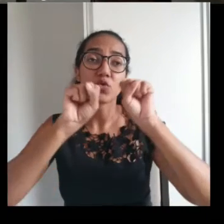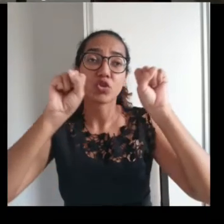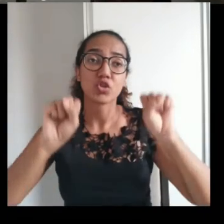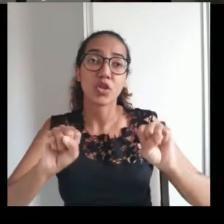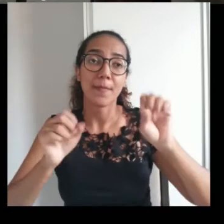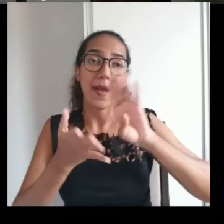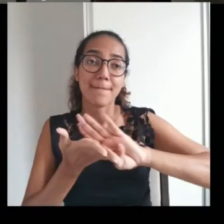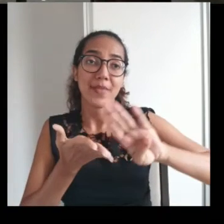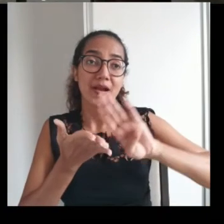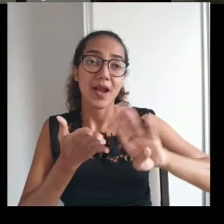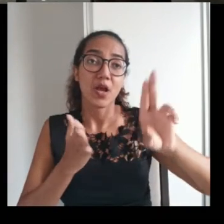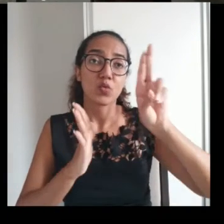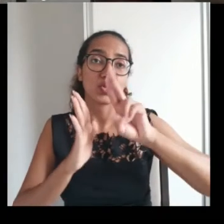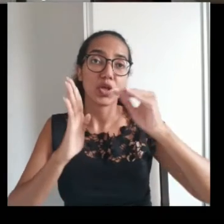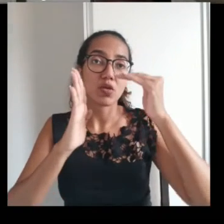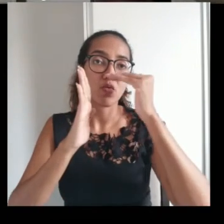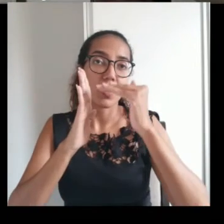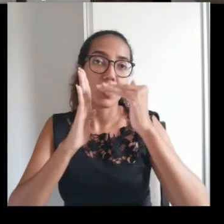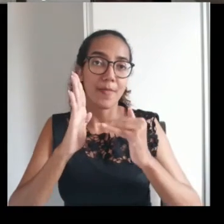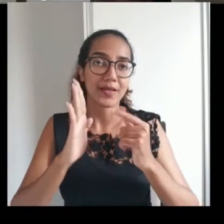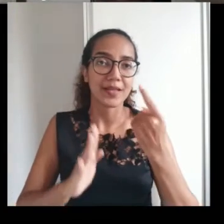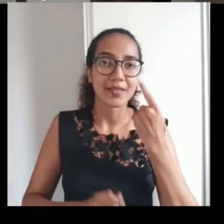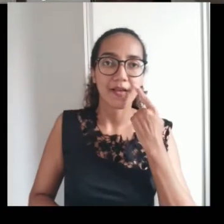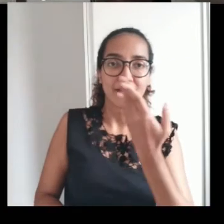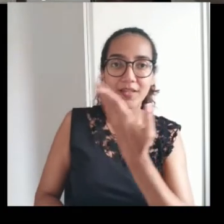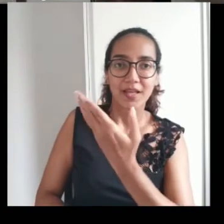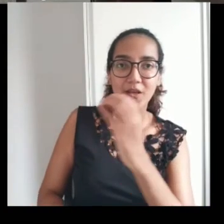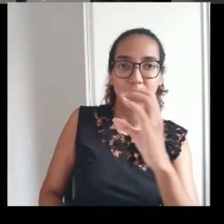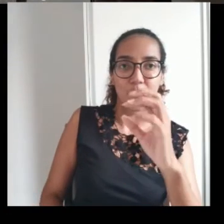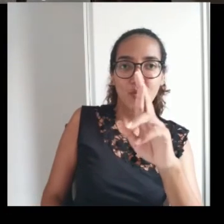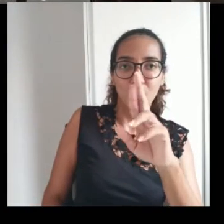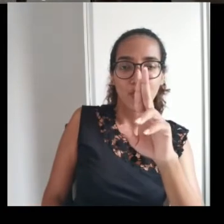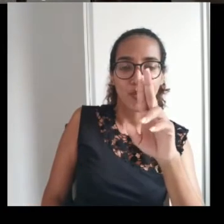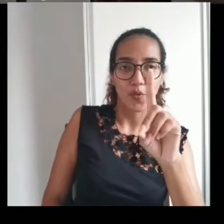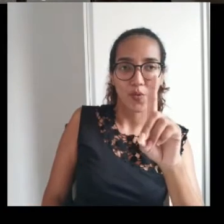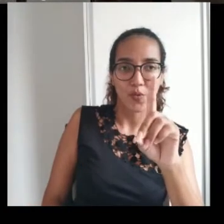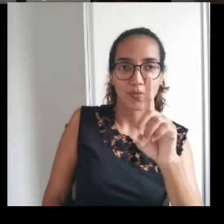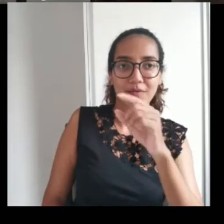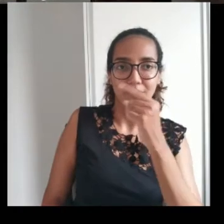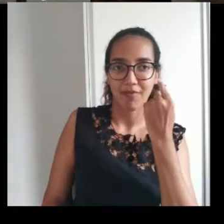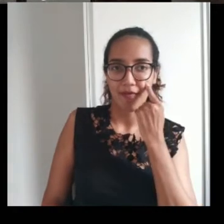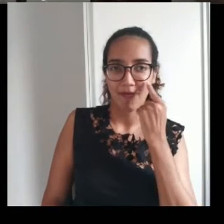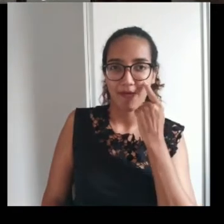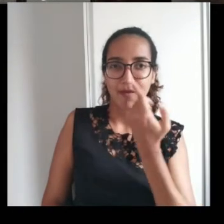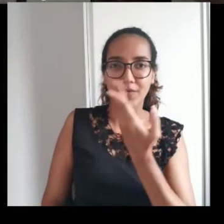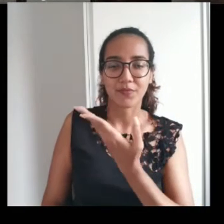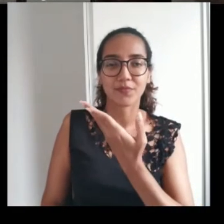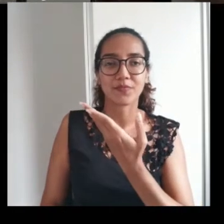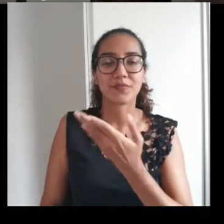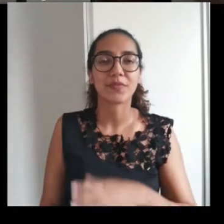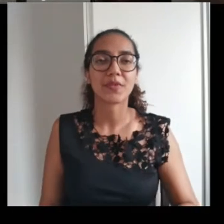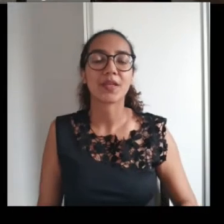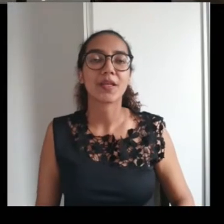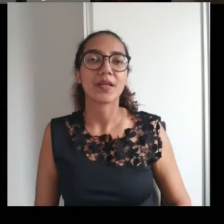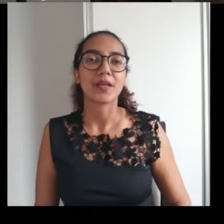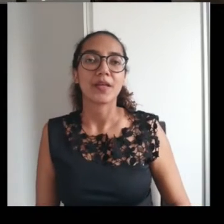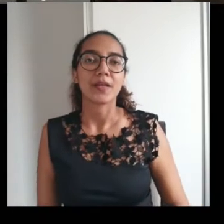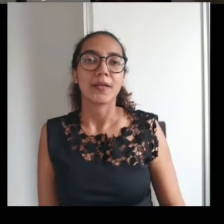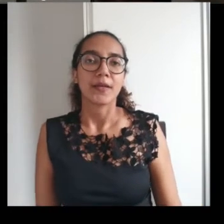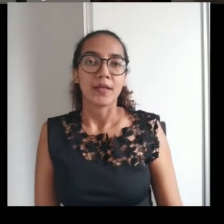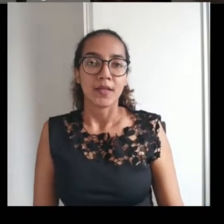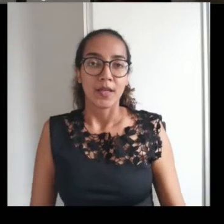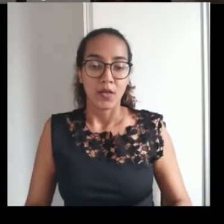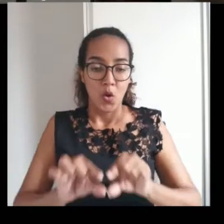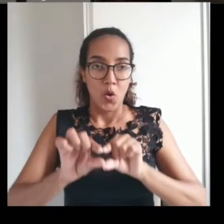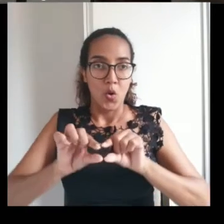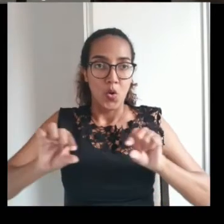né? Tá vendo aqui, ó, o CRUD, ó, Create, Recover, né? Que é recuperar aí, Update e Delete, né?